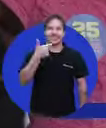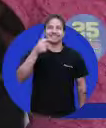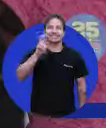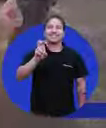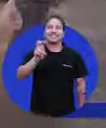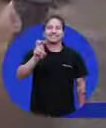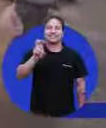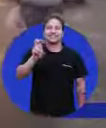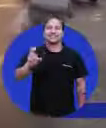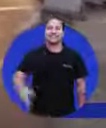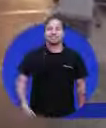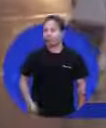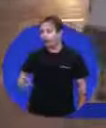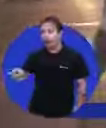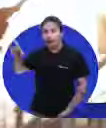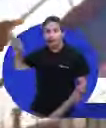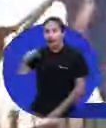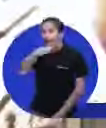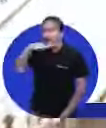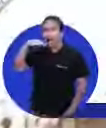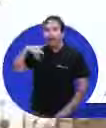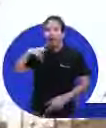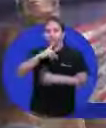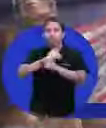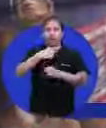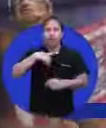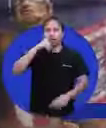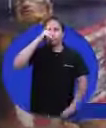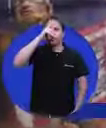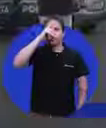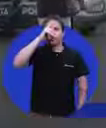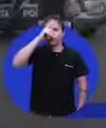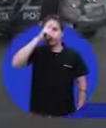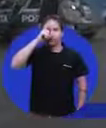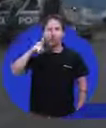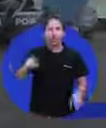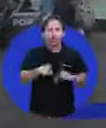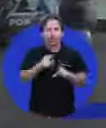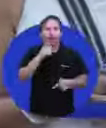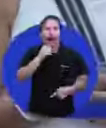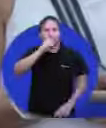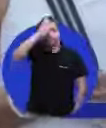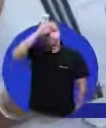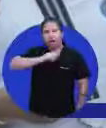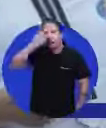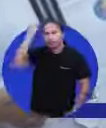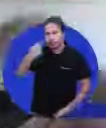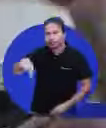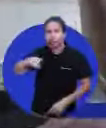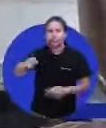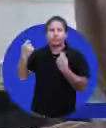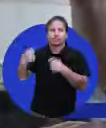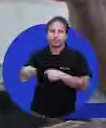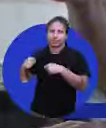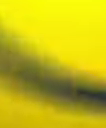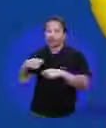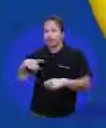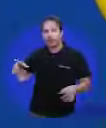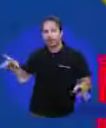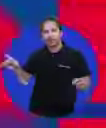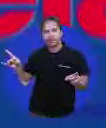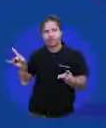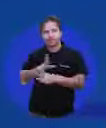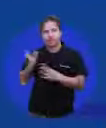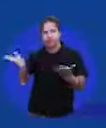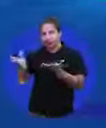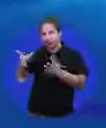Prefeita 25. Com a Béia, Patos de Minas terá um hospital municipal e água de graça para quem mais precisa.